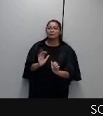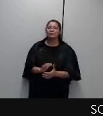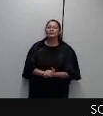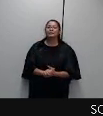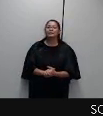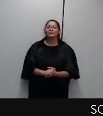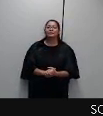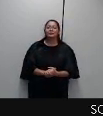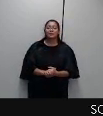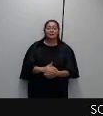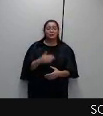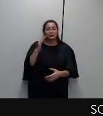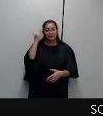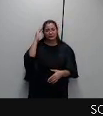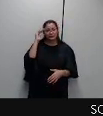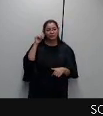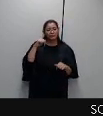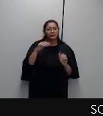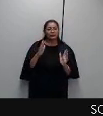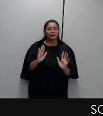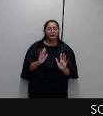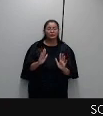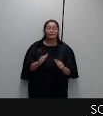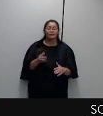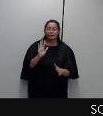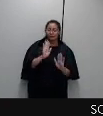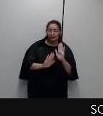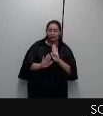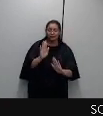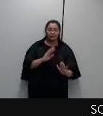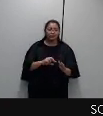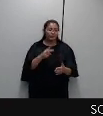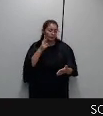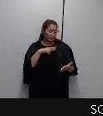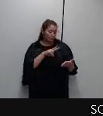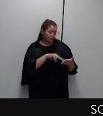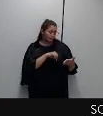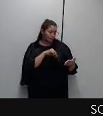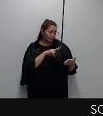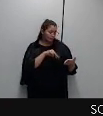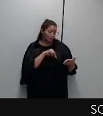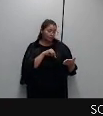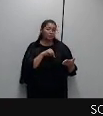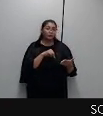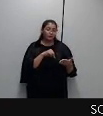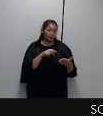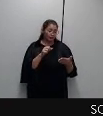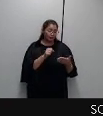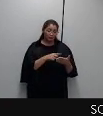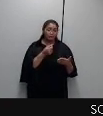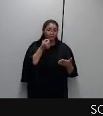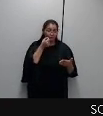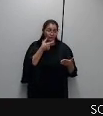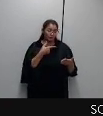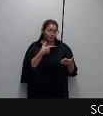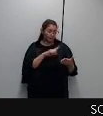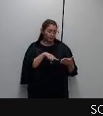está entendendo aqui tchau tchau e foi colocado exatamente aquele precedente específico é